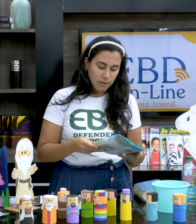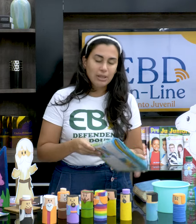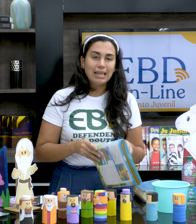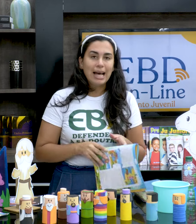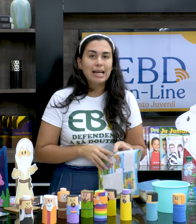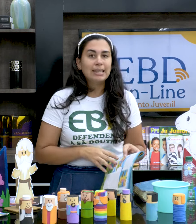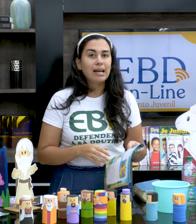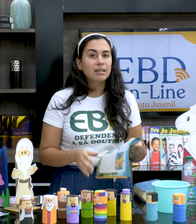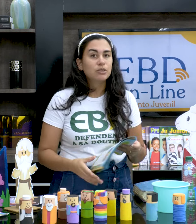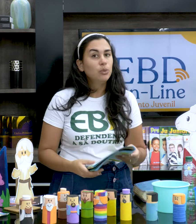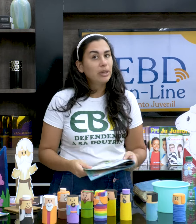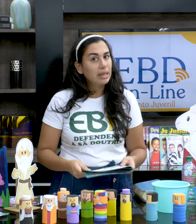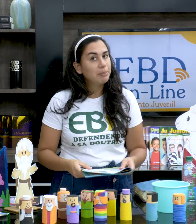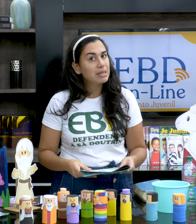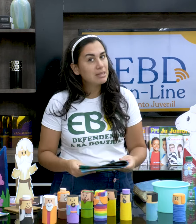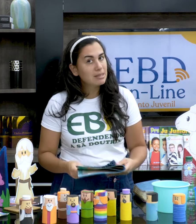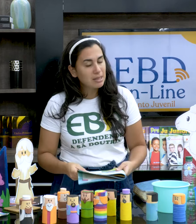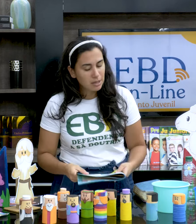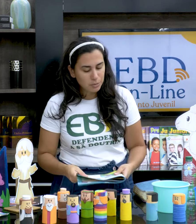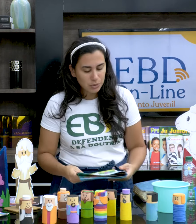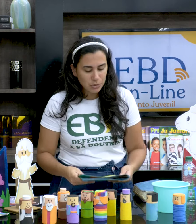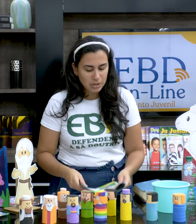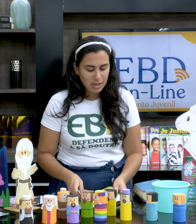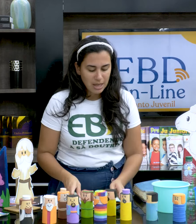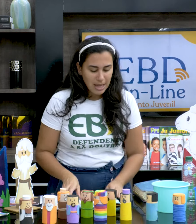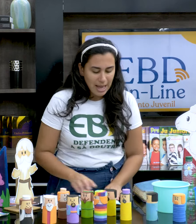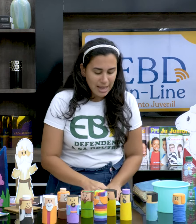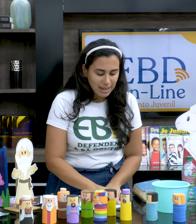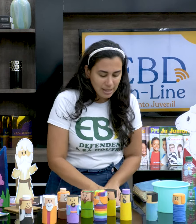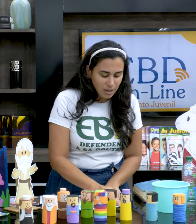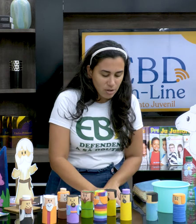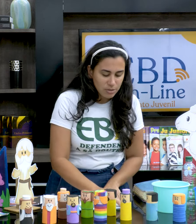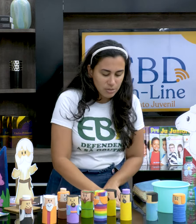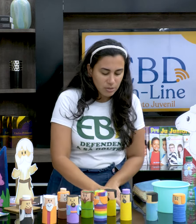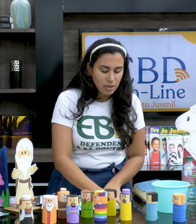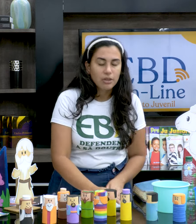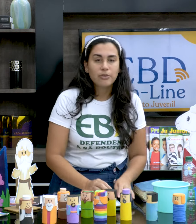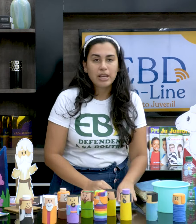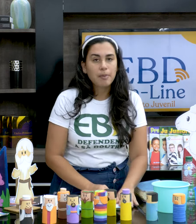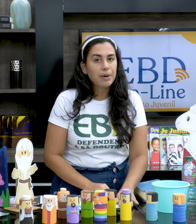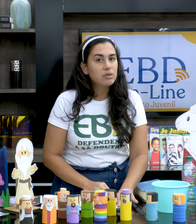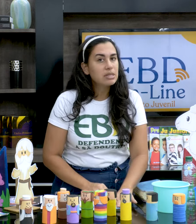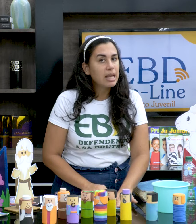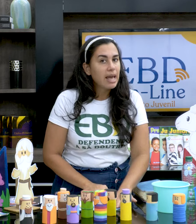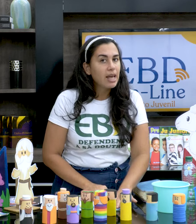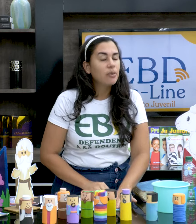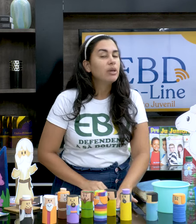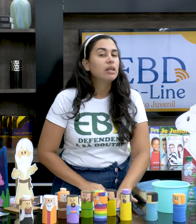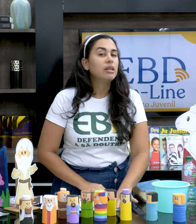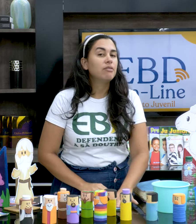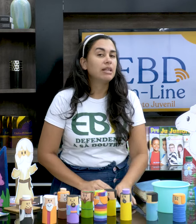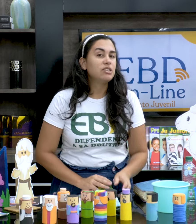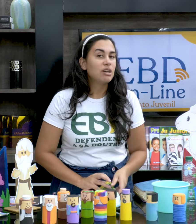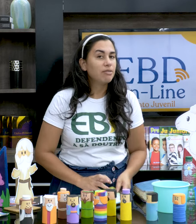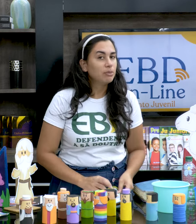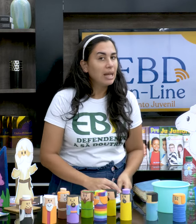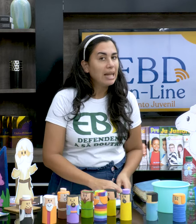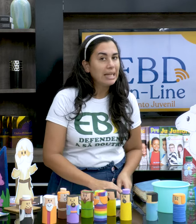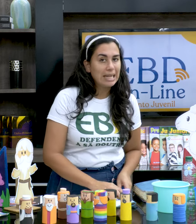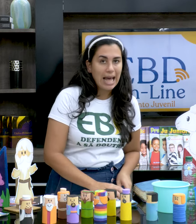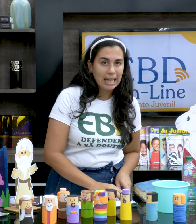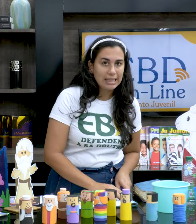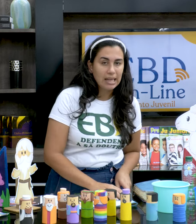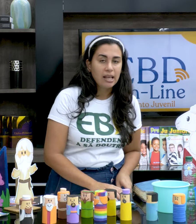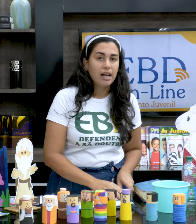deixar faltar nada do que precisamos. Aí aquele negócio, Não é que Papai do Céu não vai deixar